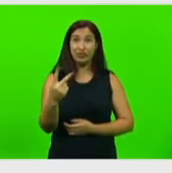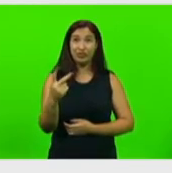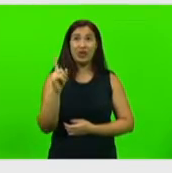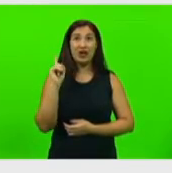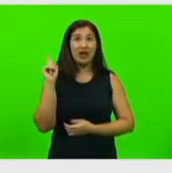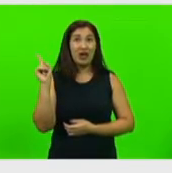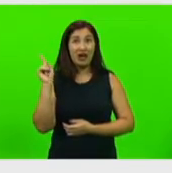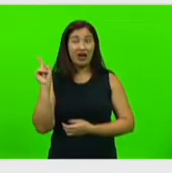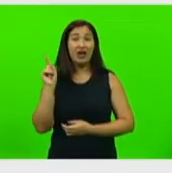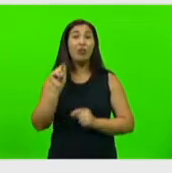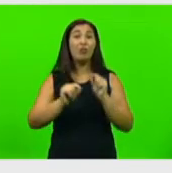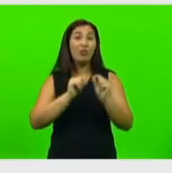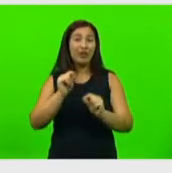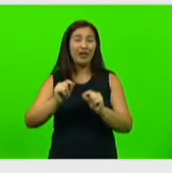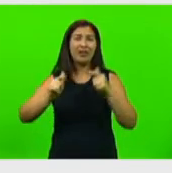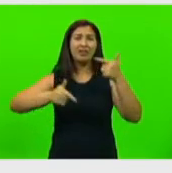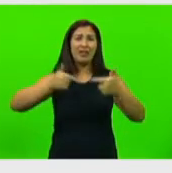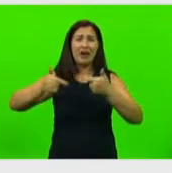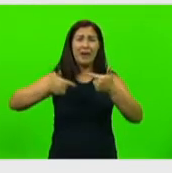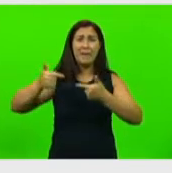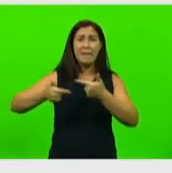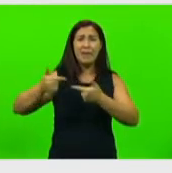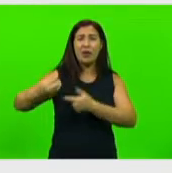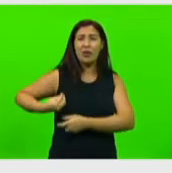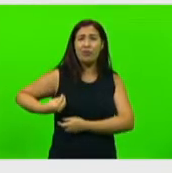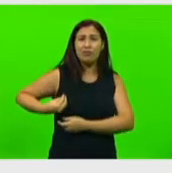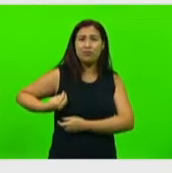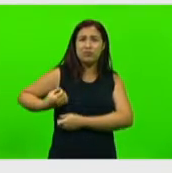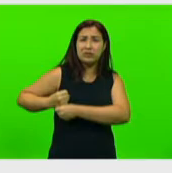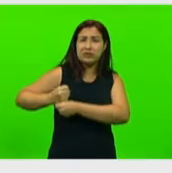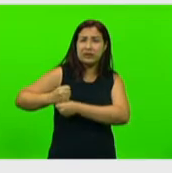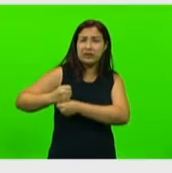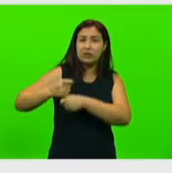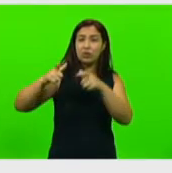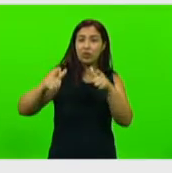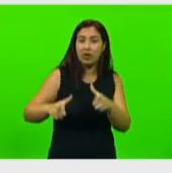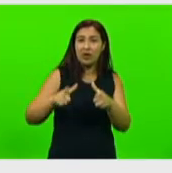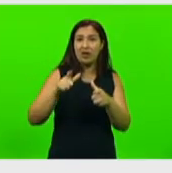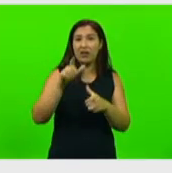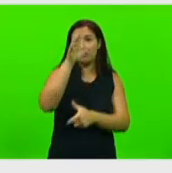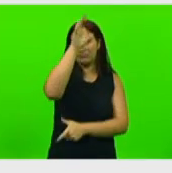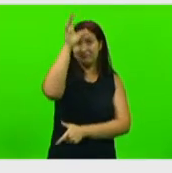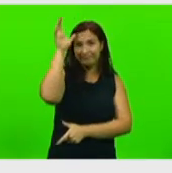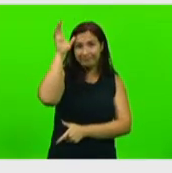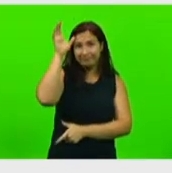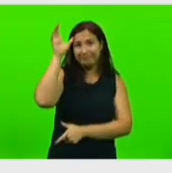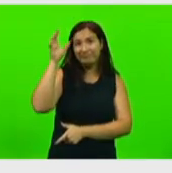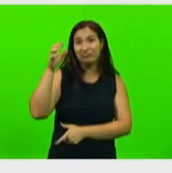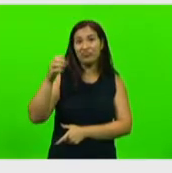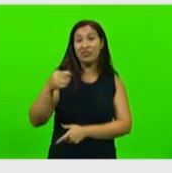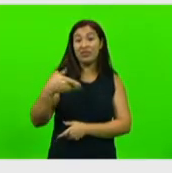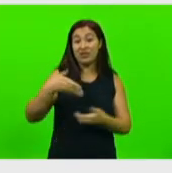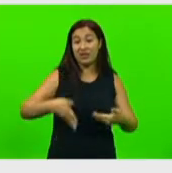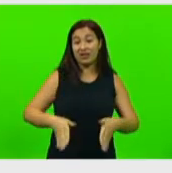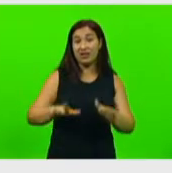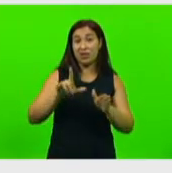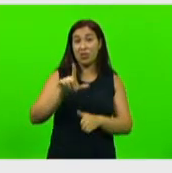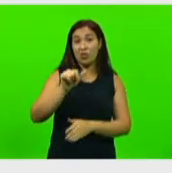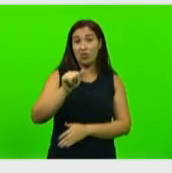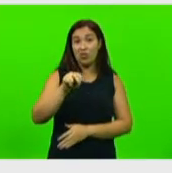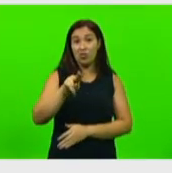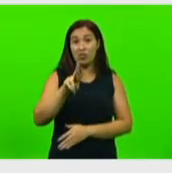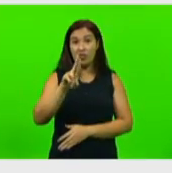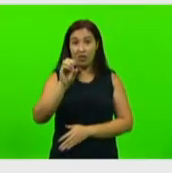atuação por muito tempo em Criciúma. Ele é natural de Lauro Miller, onde